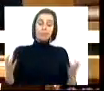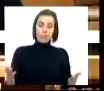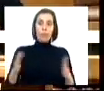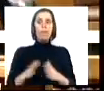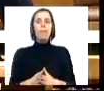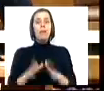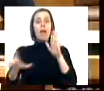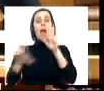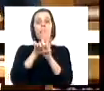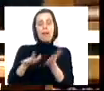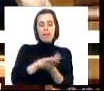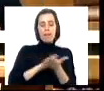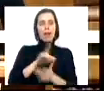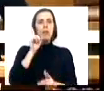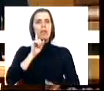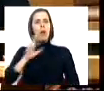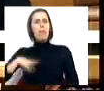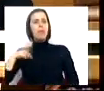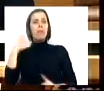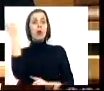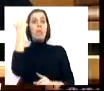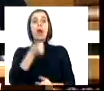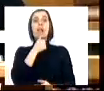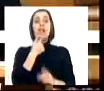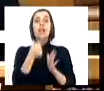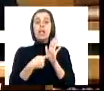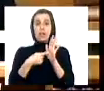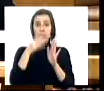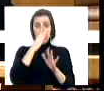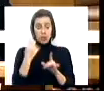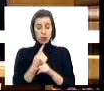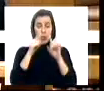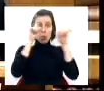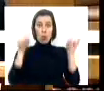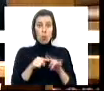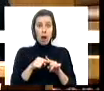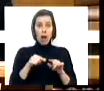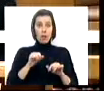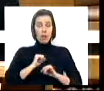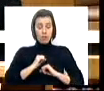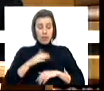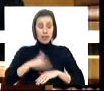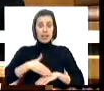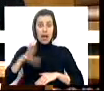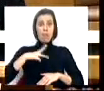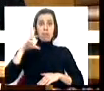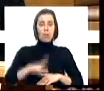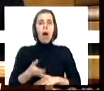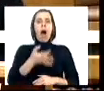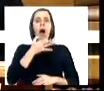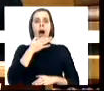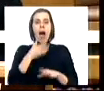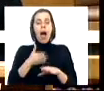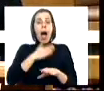efeito, a Lei de Bases do Património Cultural determina que a saída dos quadros do território nacional tinha que ter